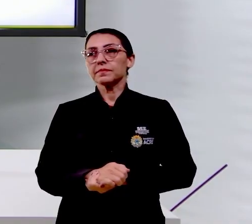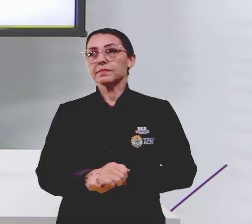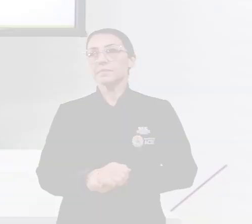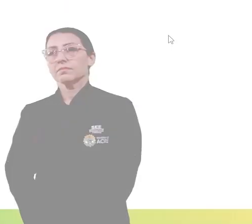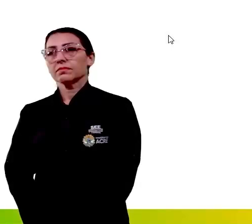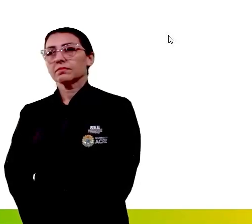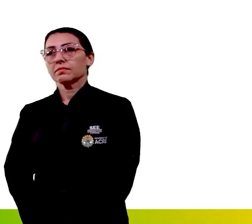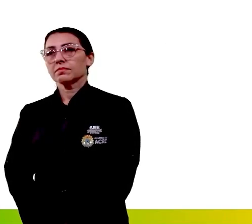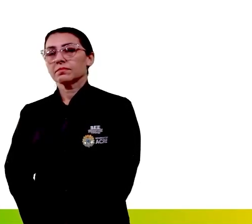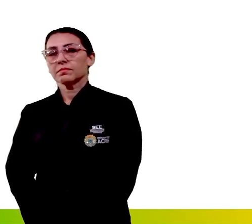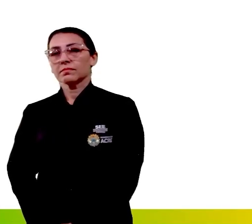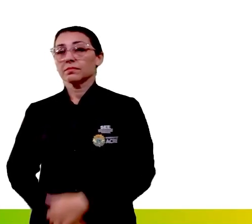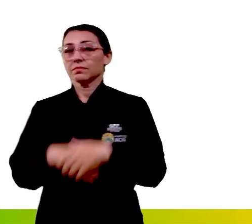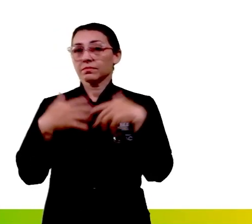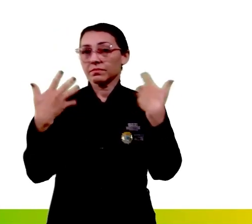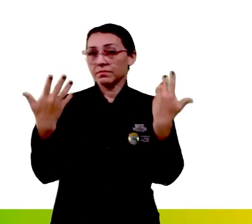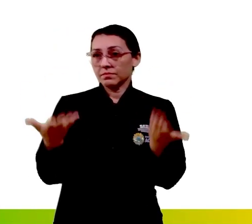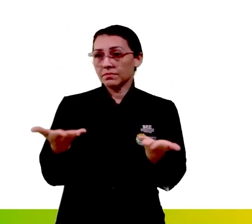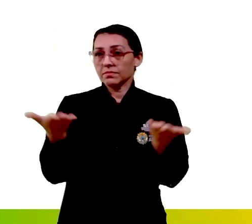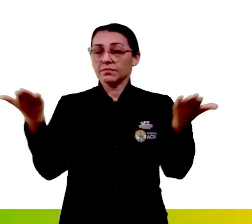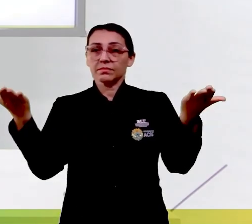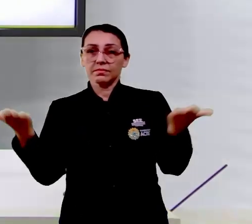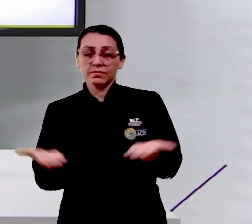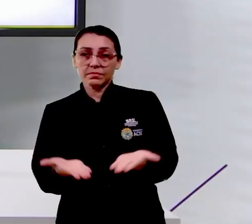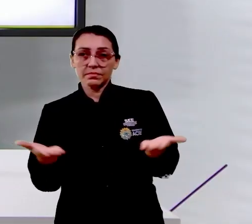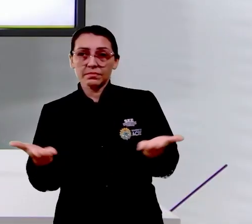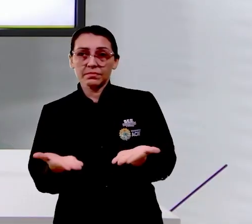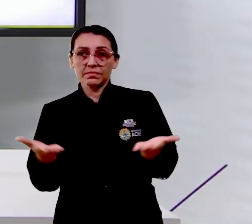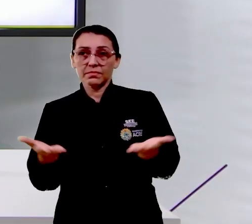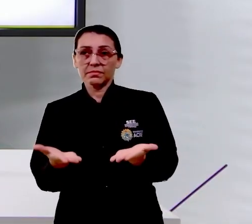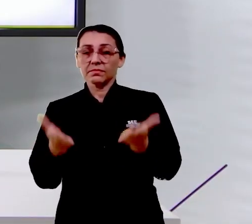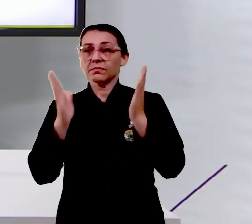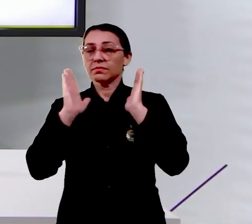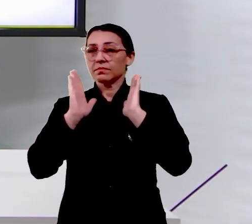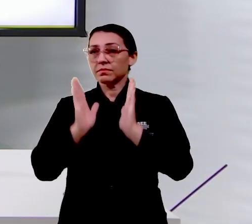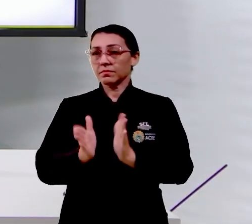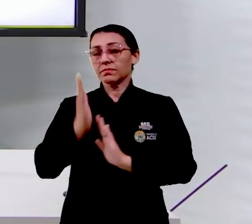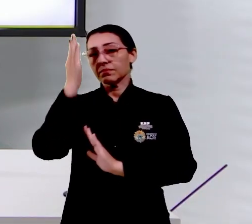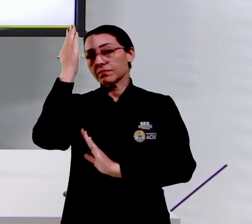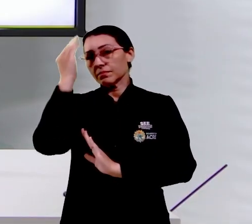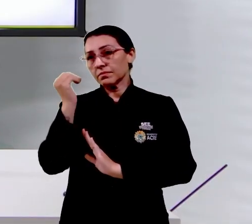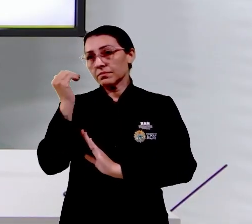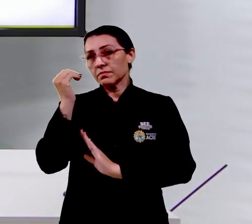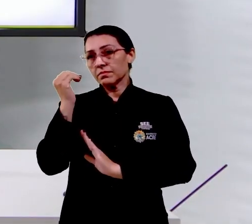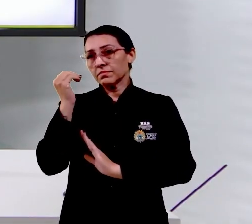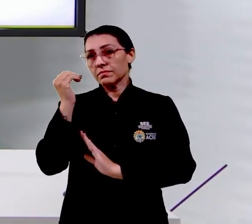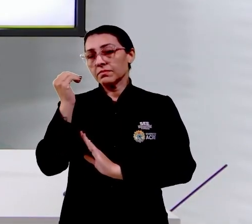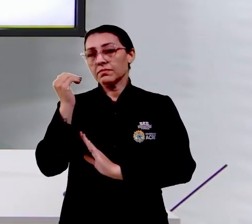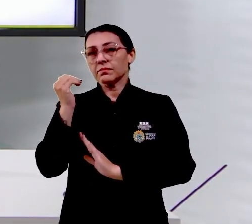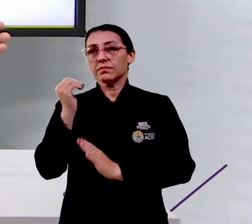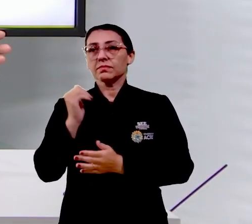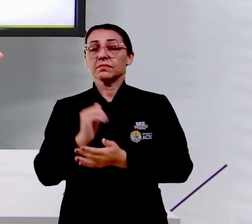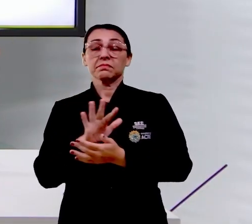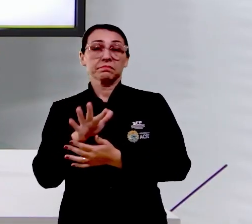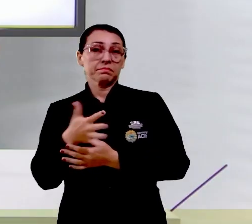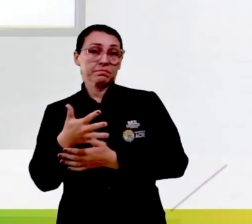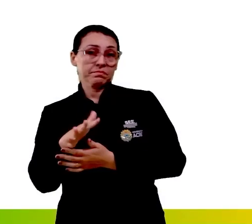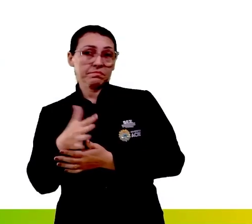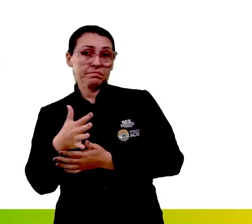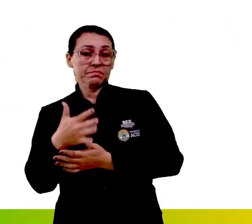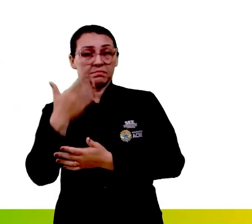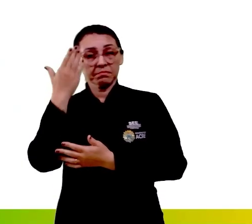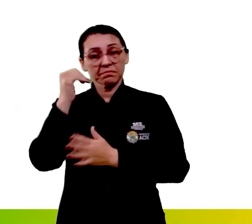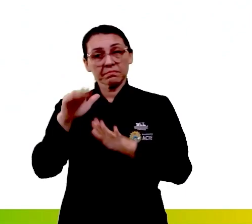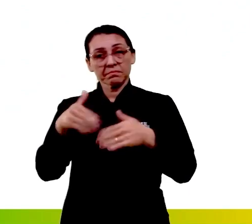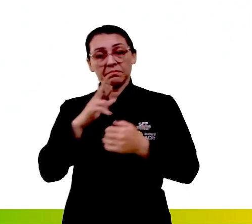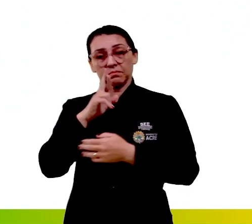arriscar? Então, agora, acho que já dá para a gente saber, ou pelo menos mais ou menos para saber